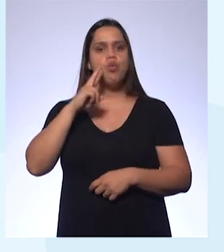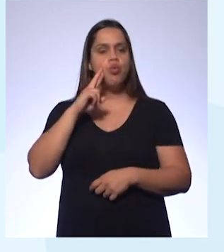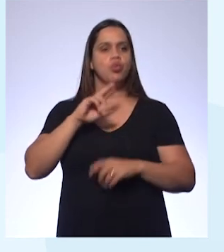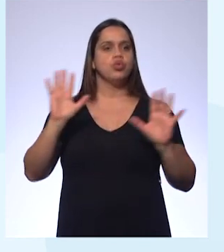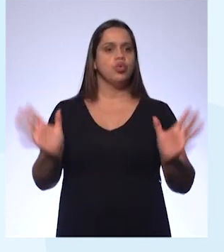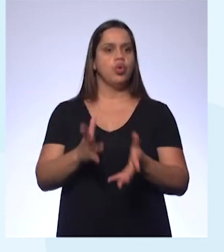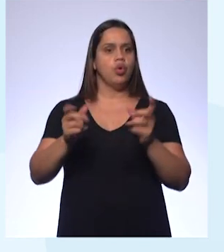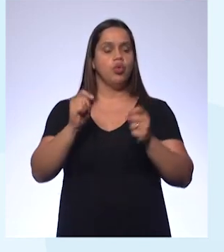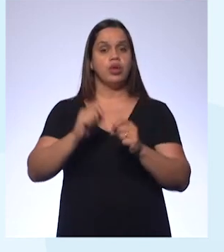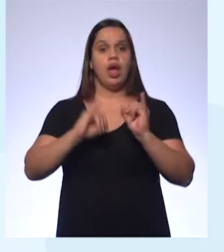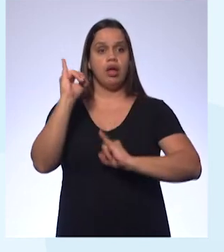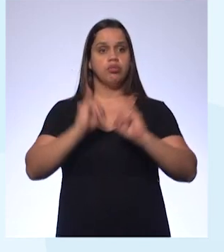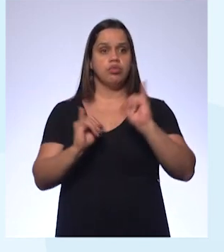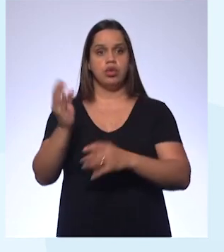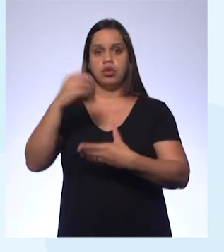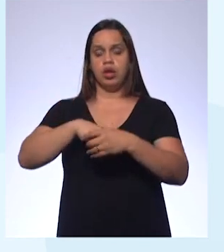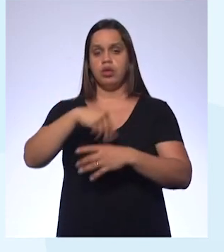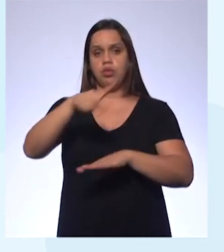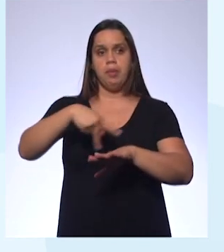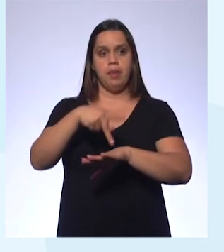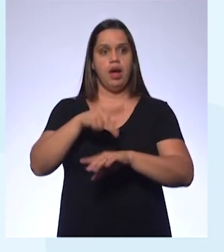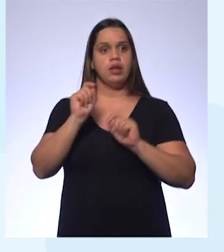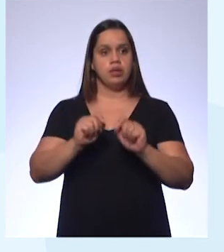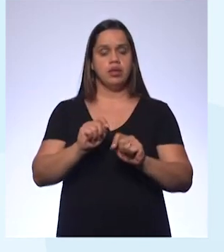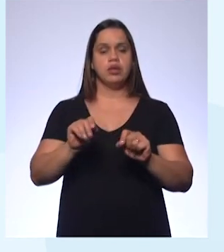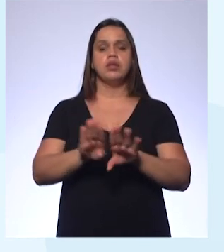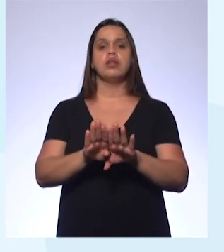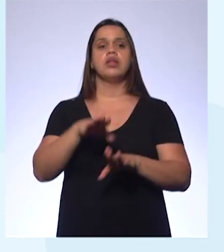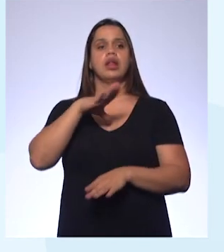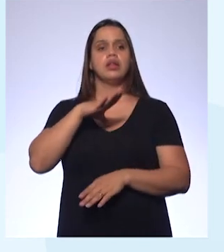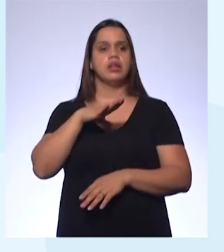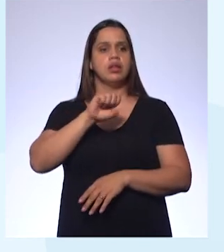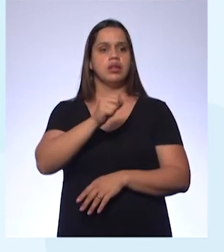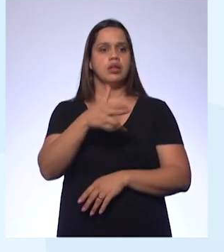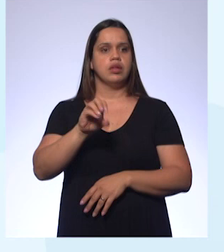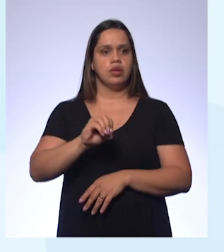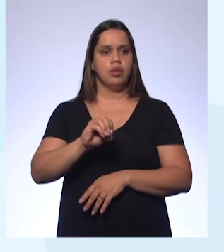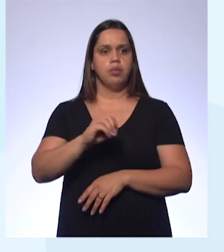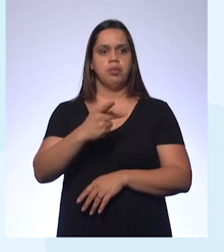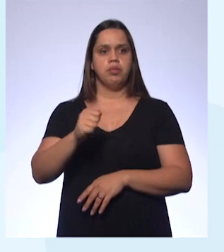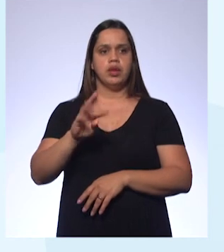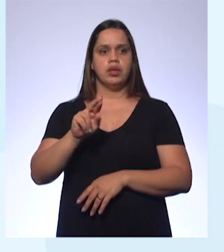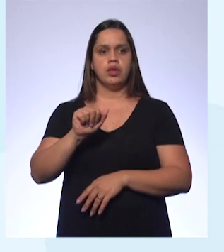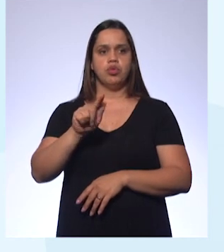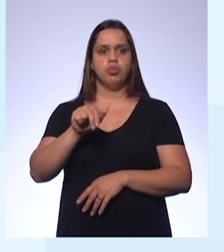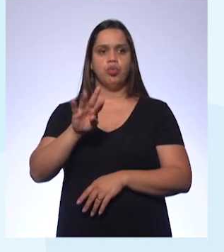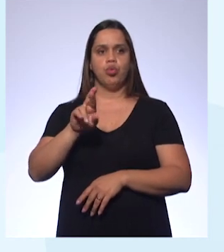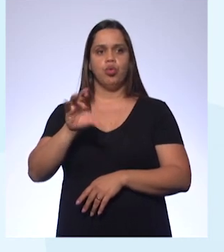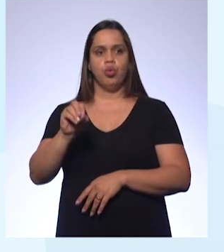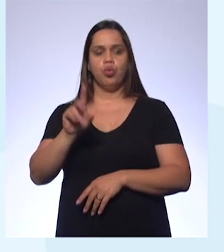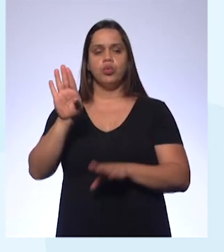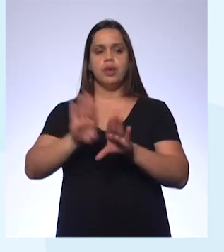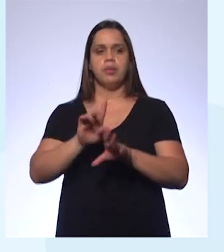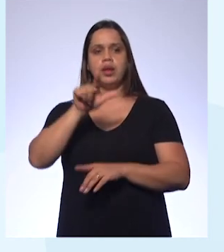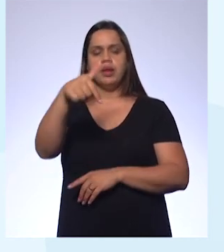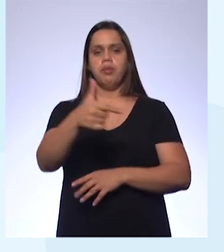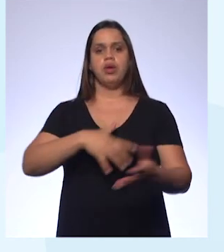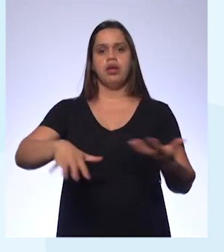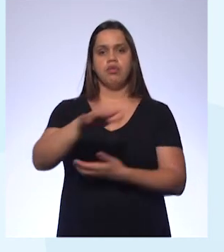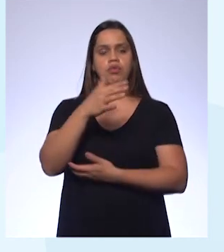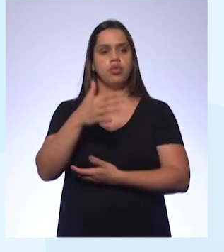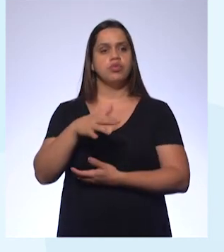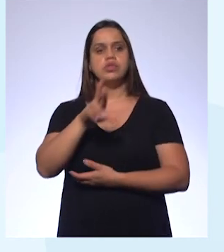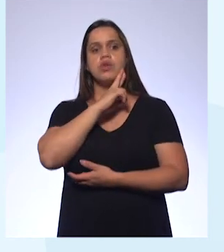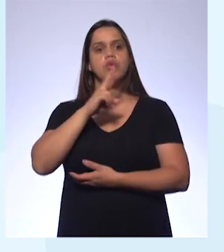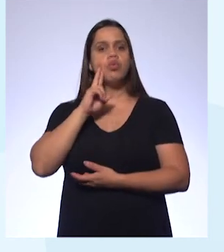industrialização no país, criou na cidade de São Petersburgo, que até na época da Revolução Russa, já no